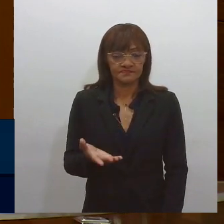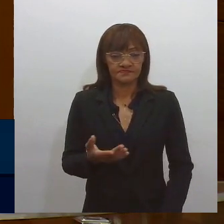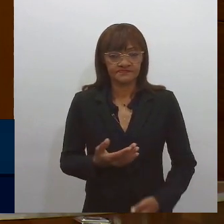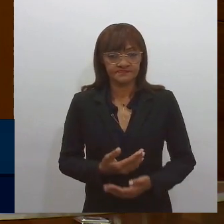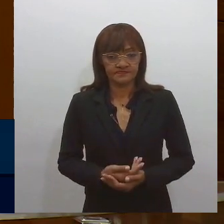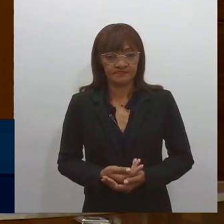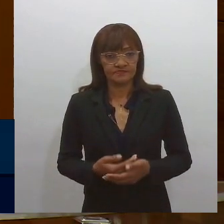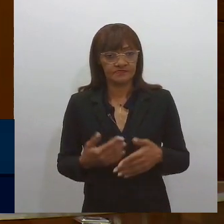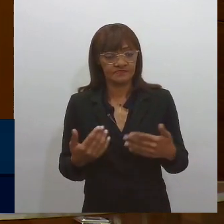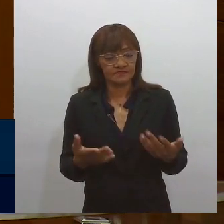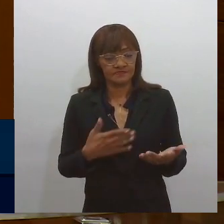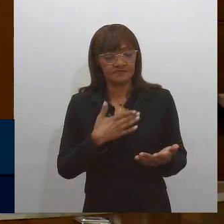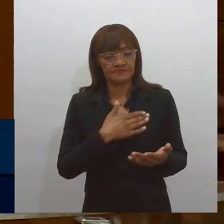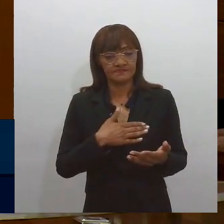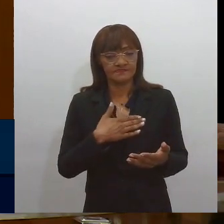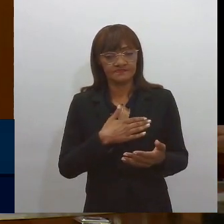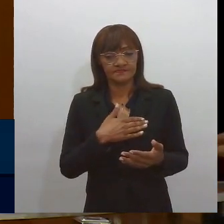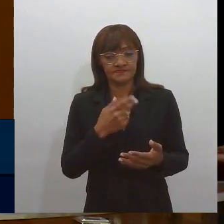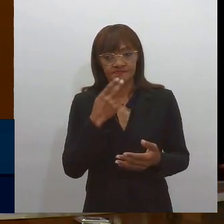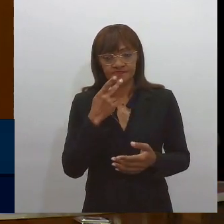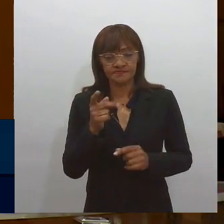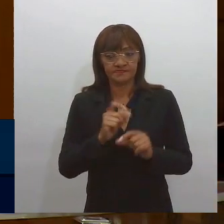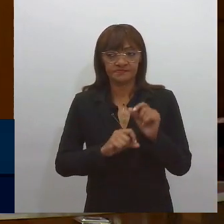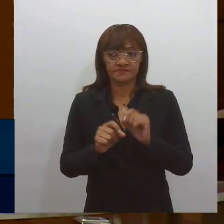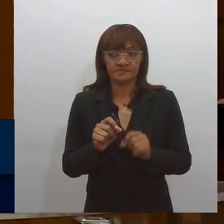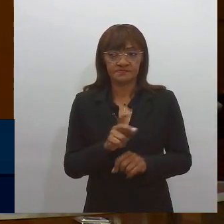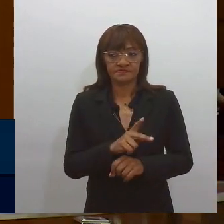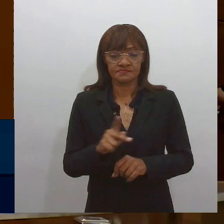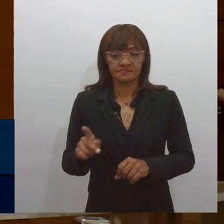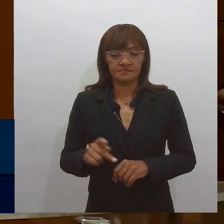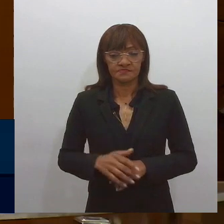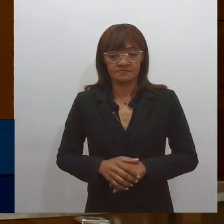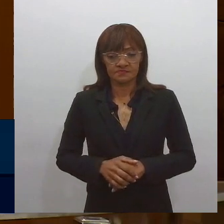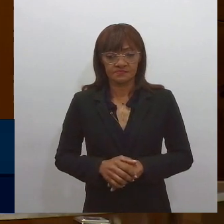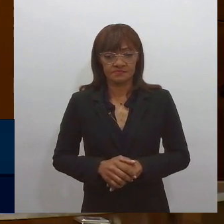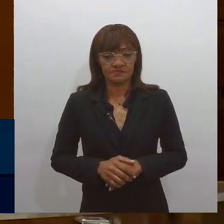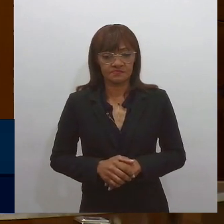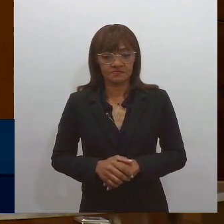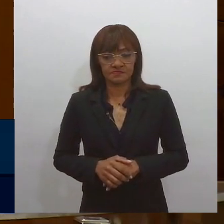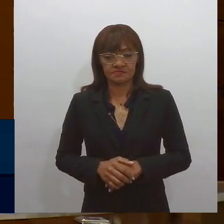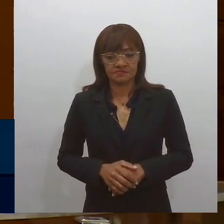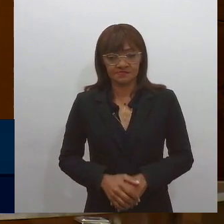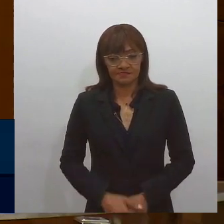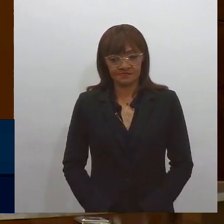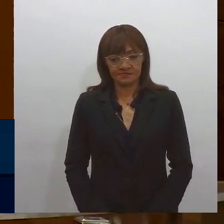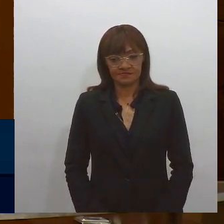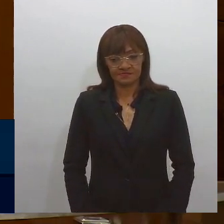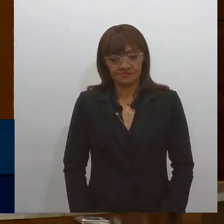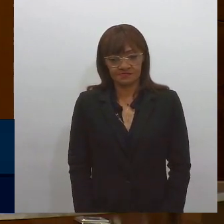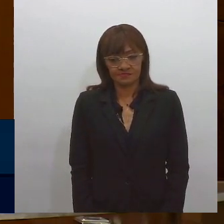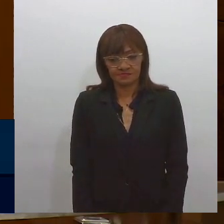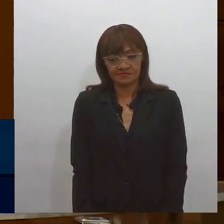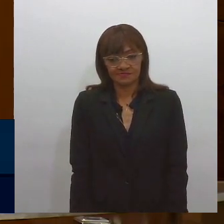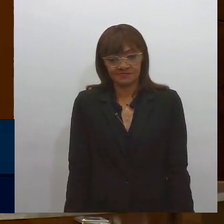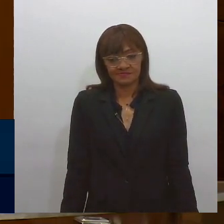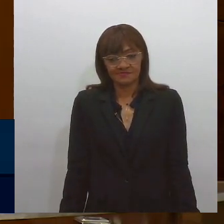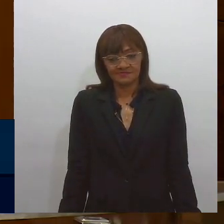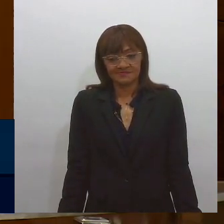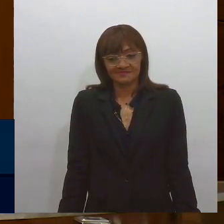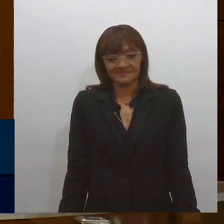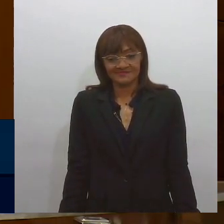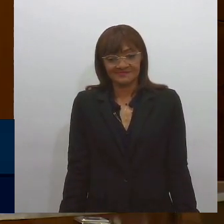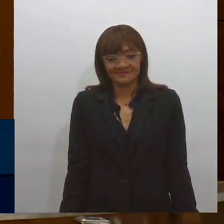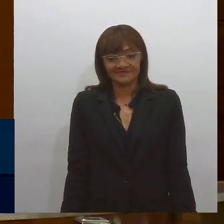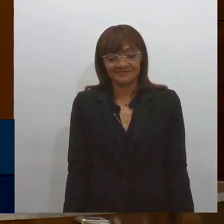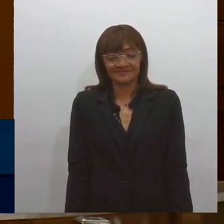senhor presidente pedindo só mais um minuto mais dois minutos Deputado agradeço nós teremos palestra